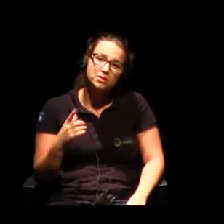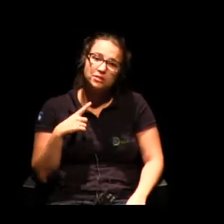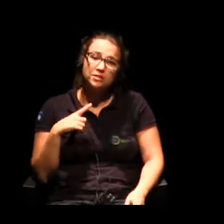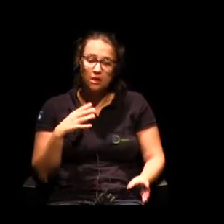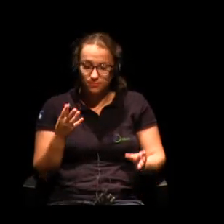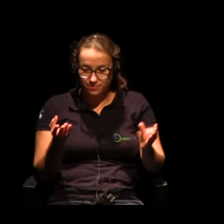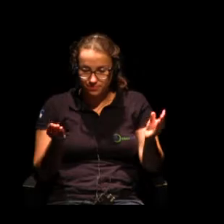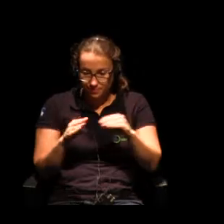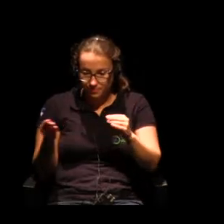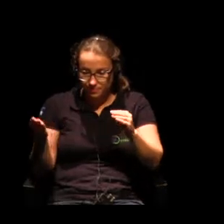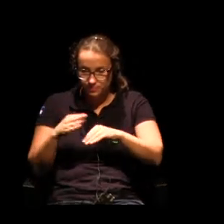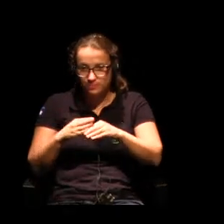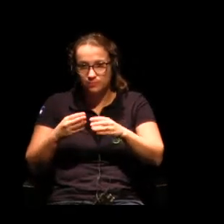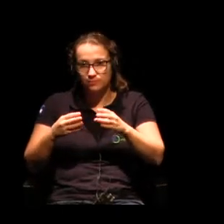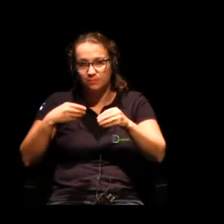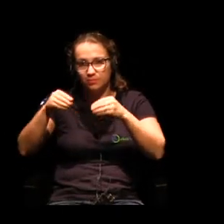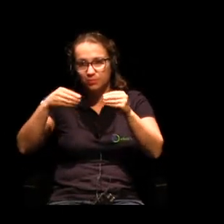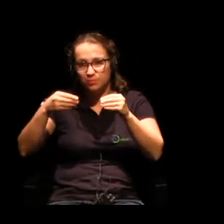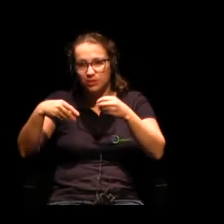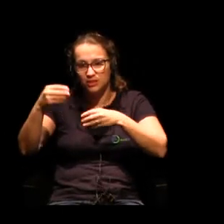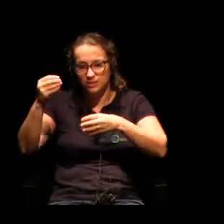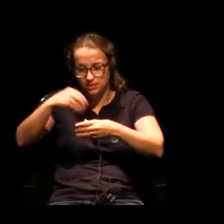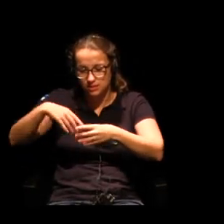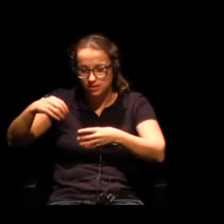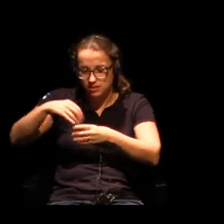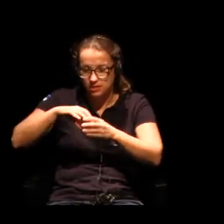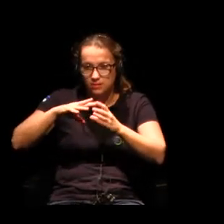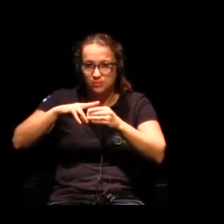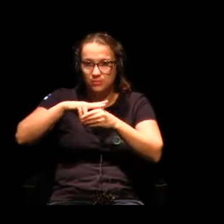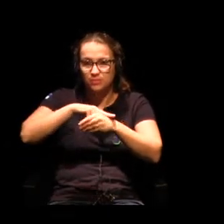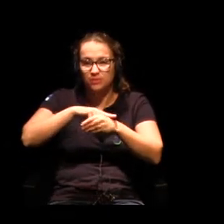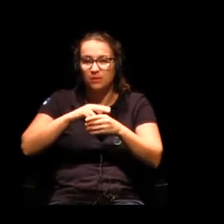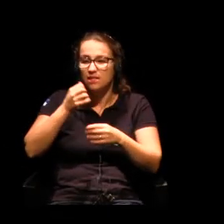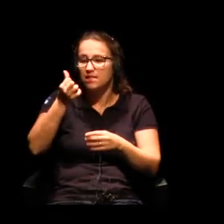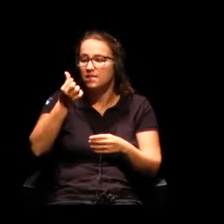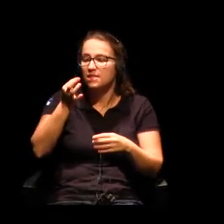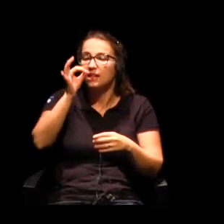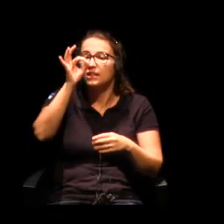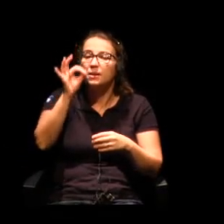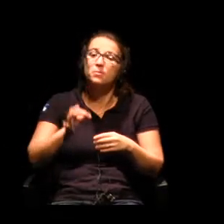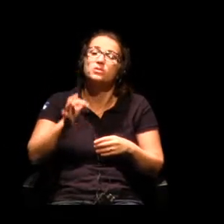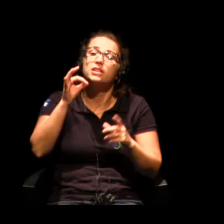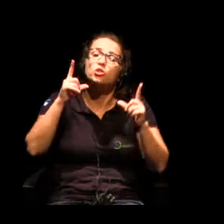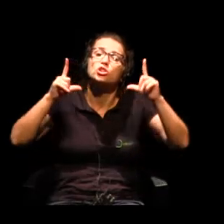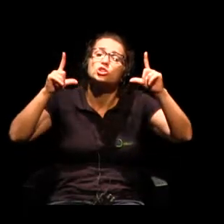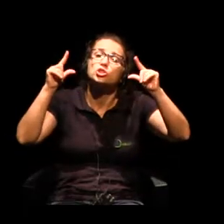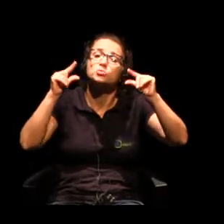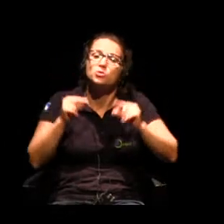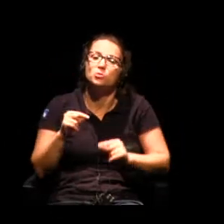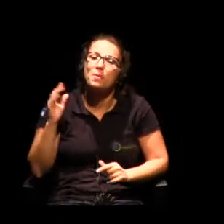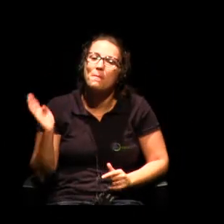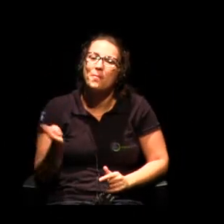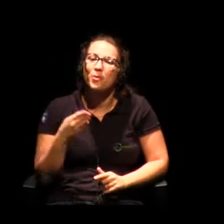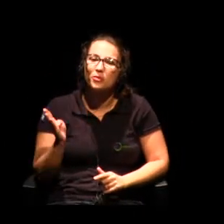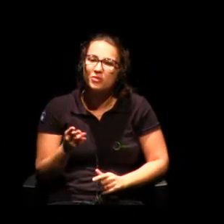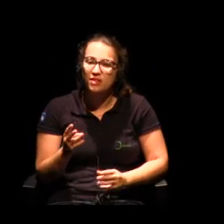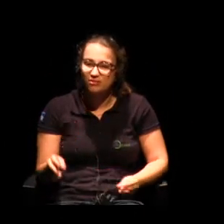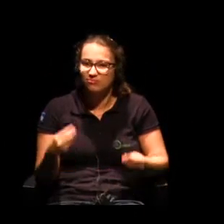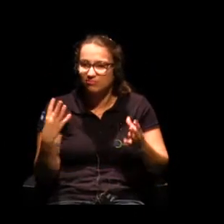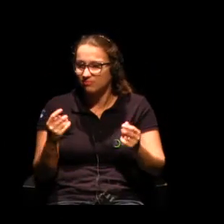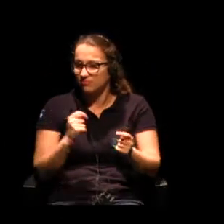da produção está no empacotamento. Então ele diminuiu 60% do seu custo